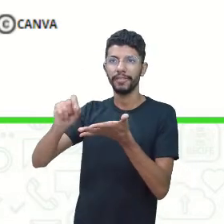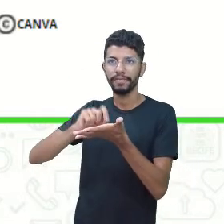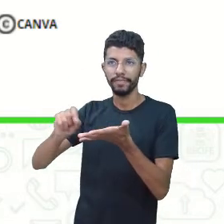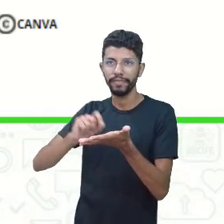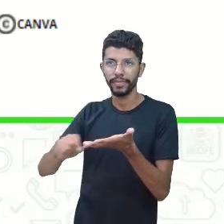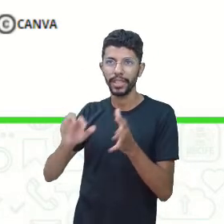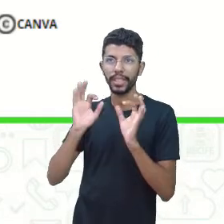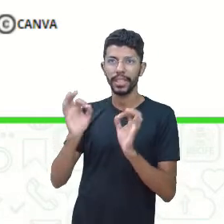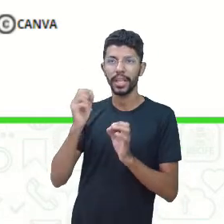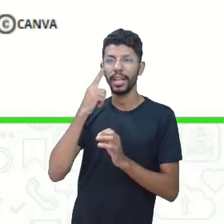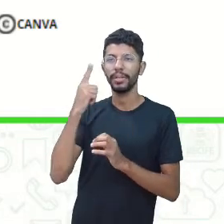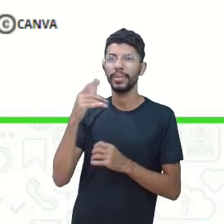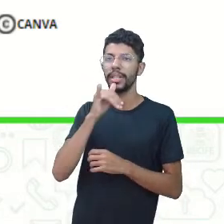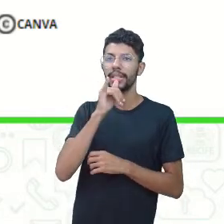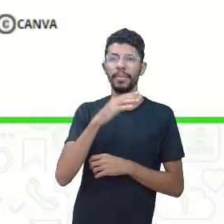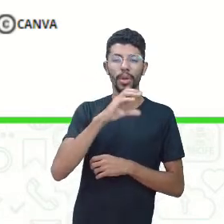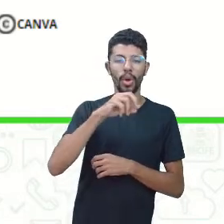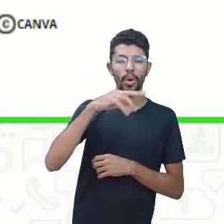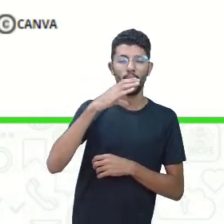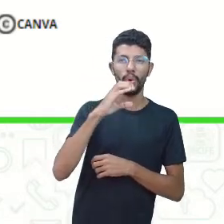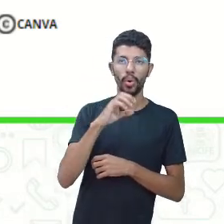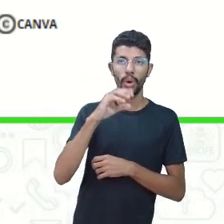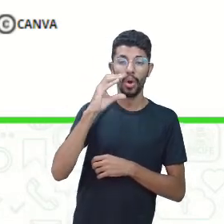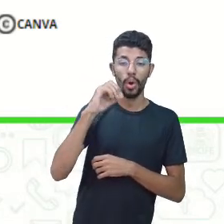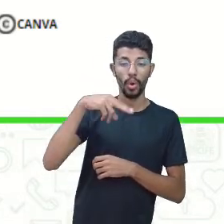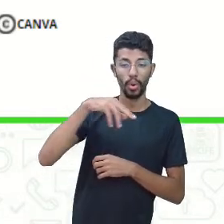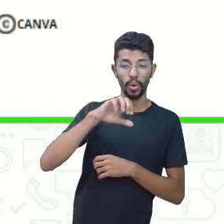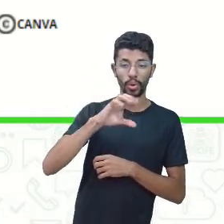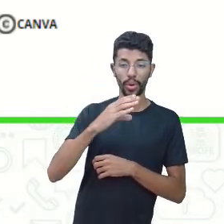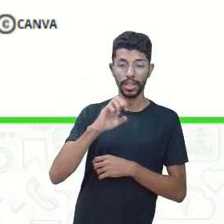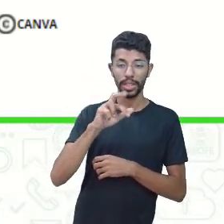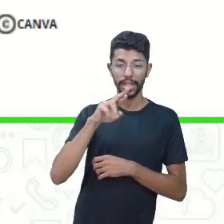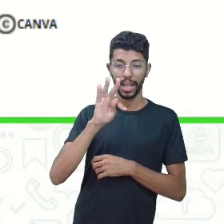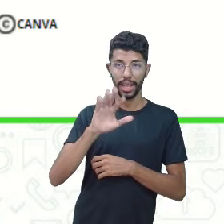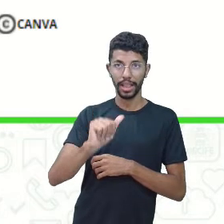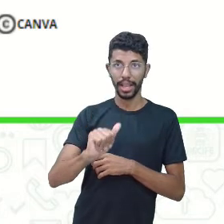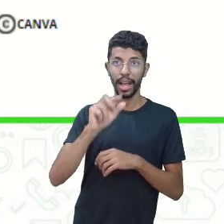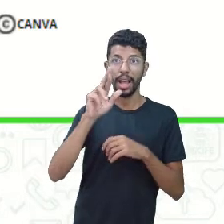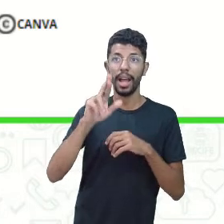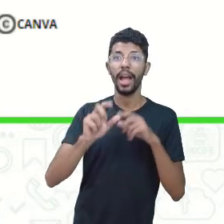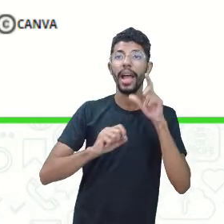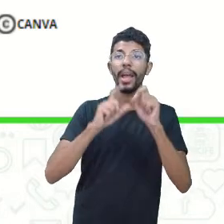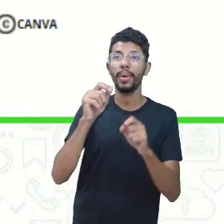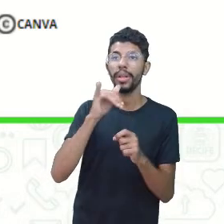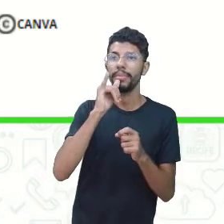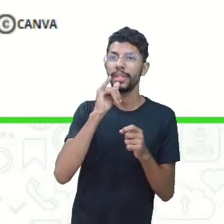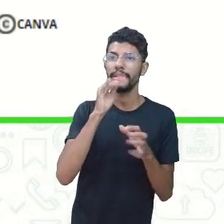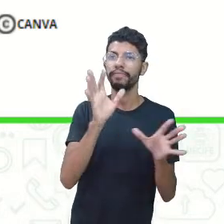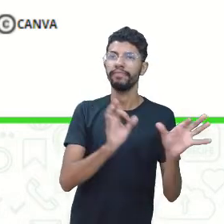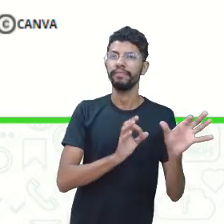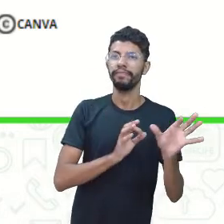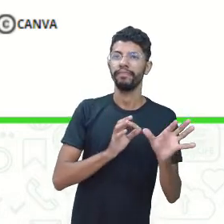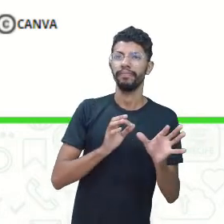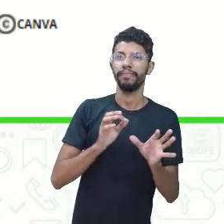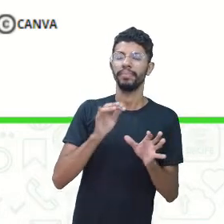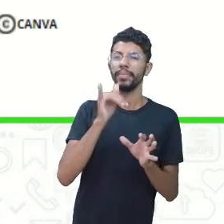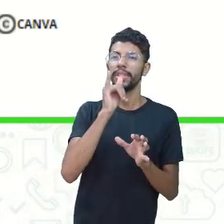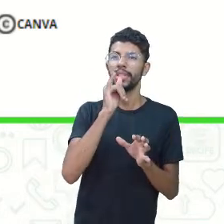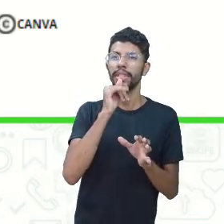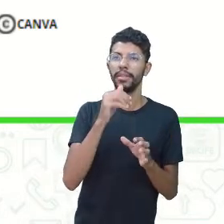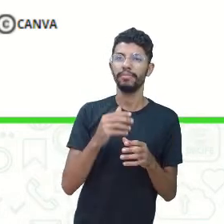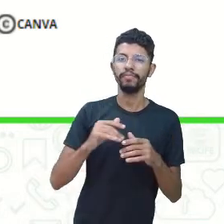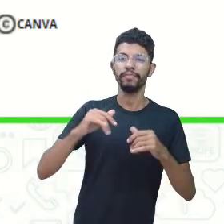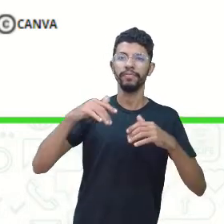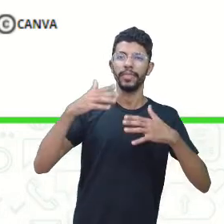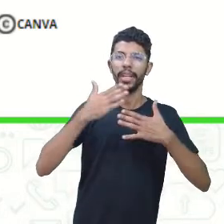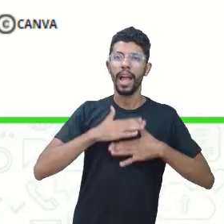Harmonizar. E consertar com S é reparar. Né? Aqui, o mecânico está fazendo um conserto